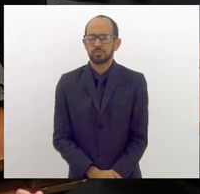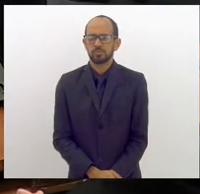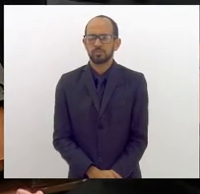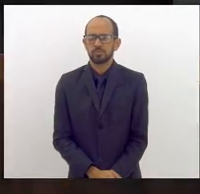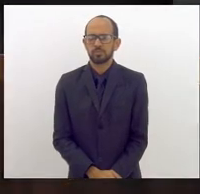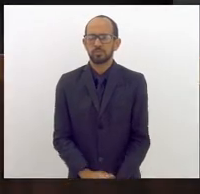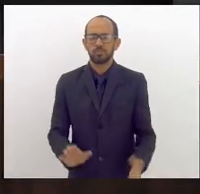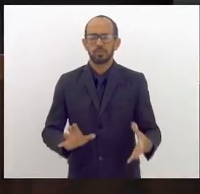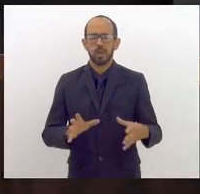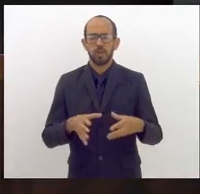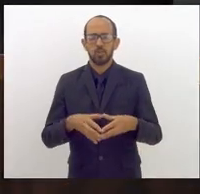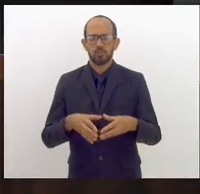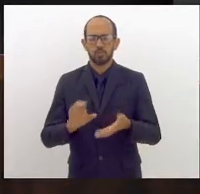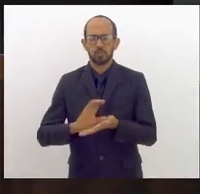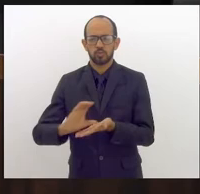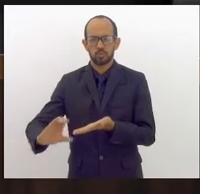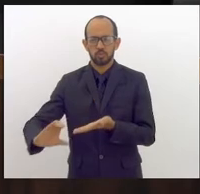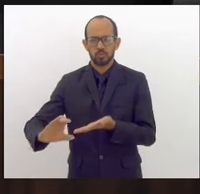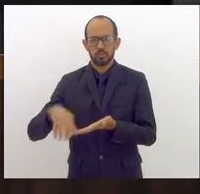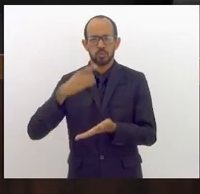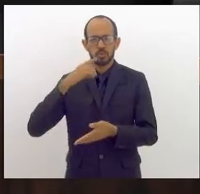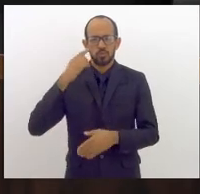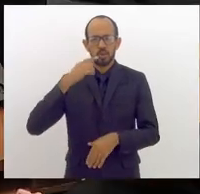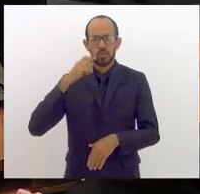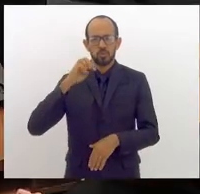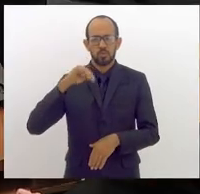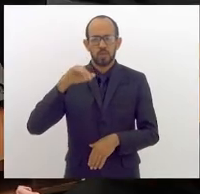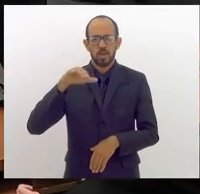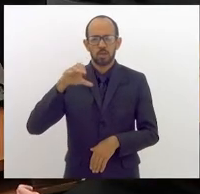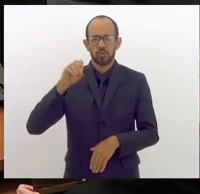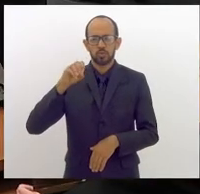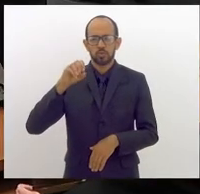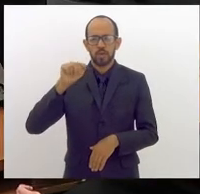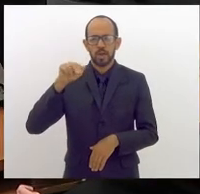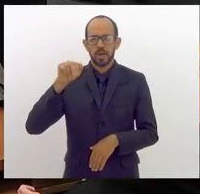pela comissão de orçamento Deputado Márcio canela